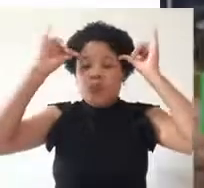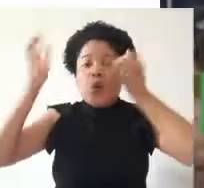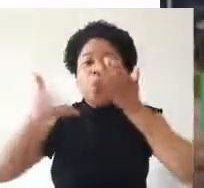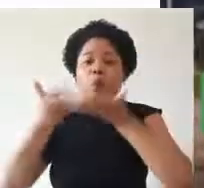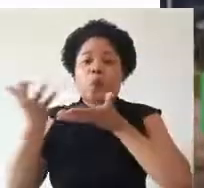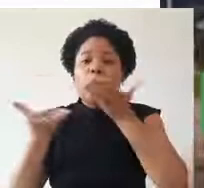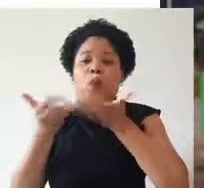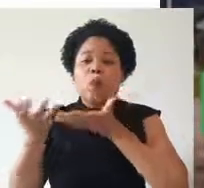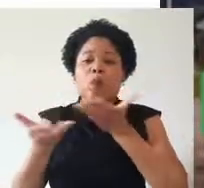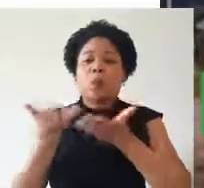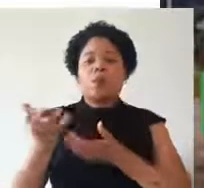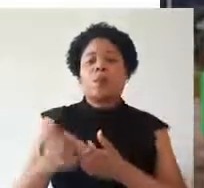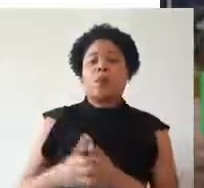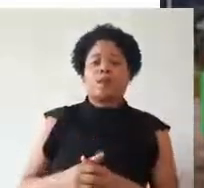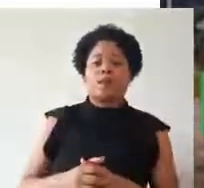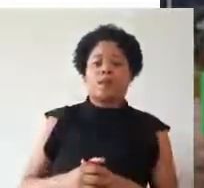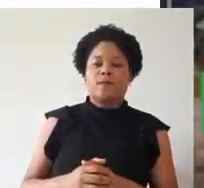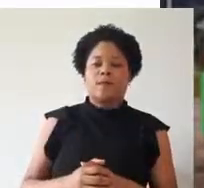bovinocultura,